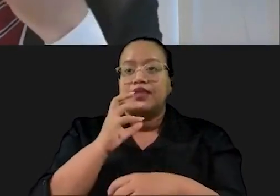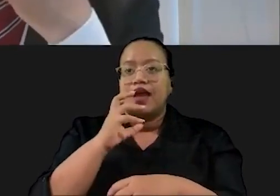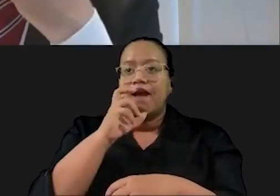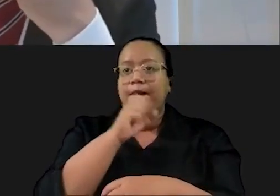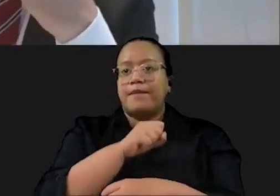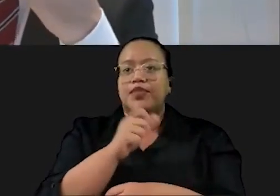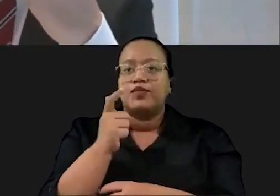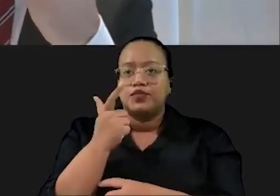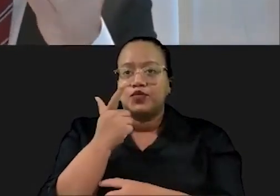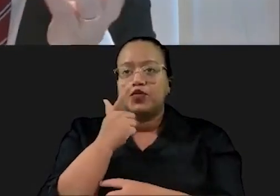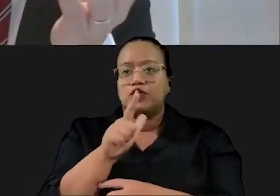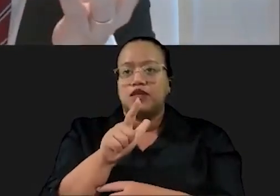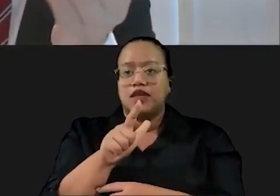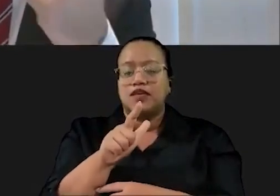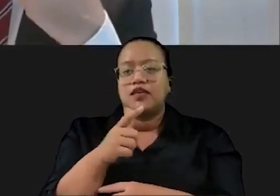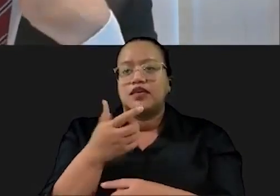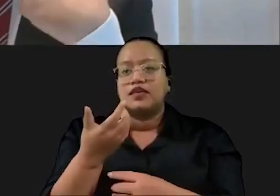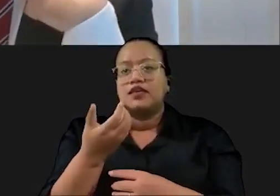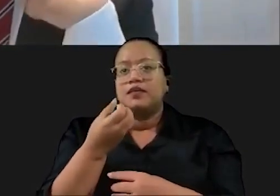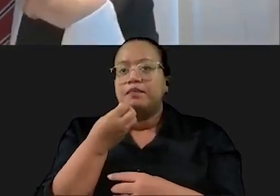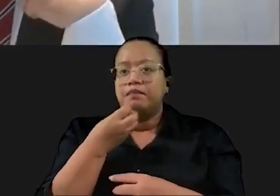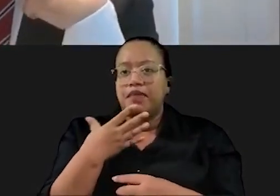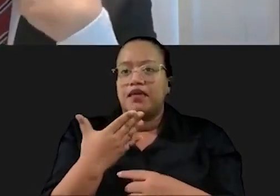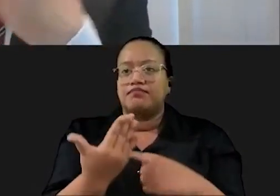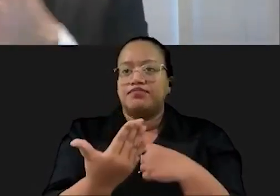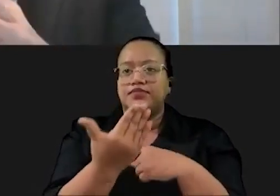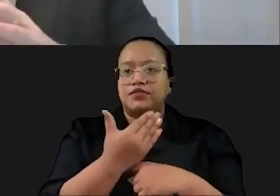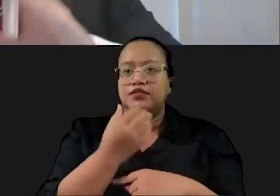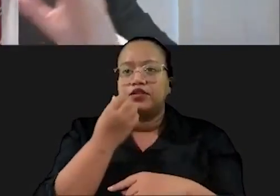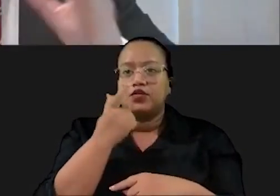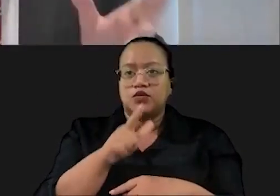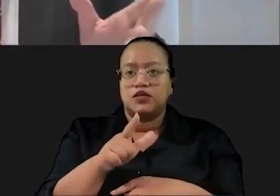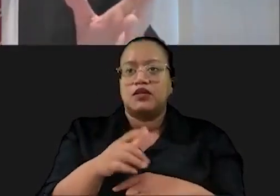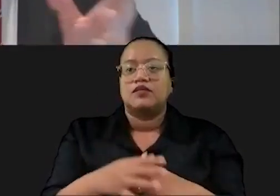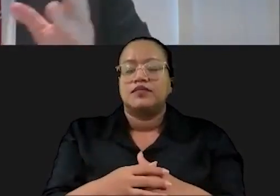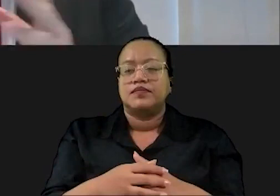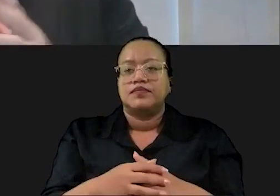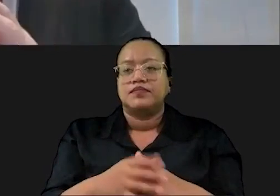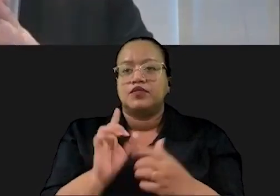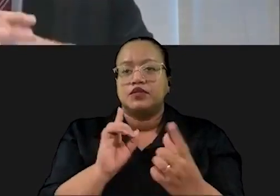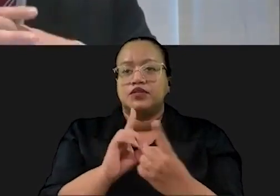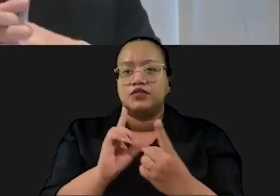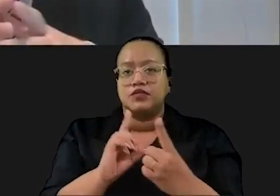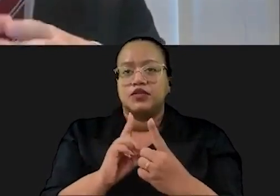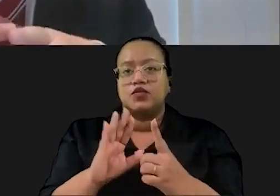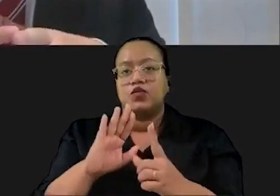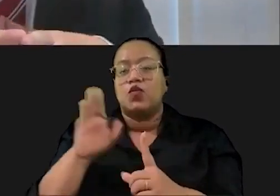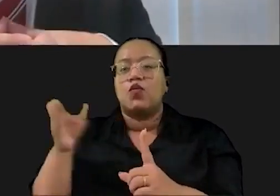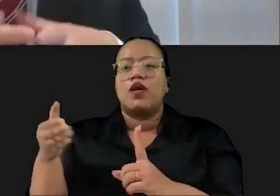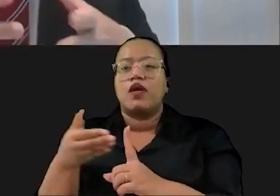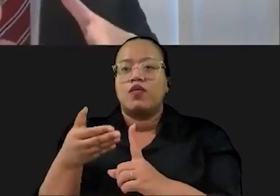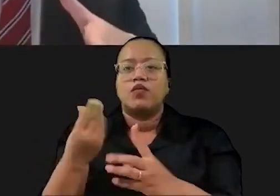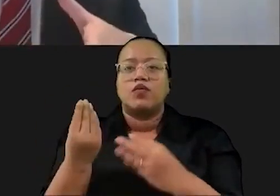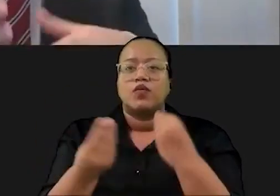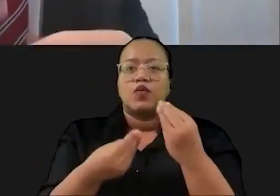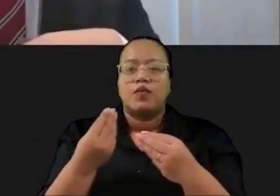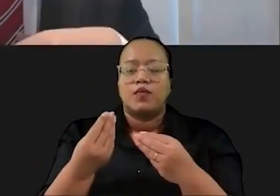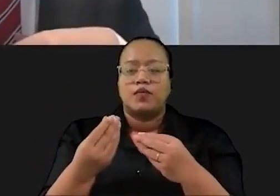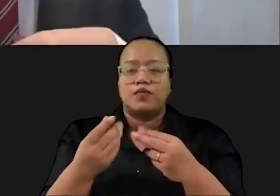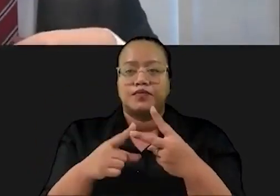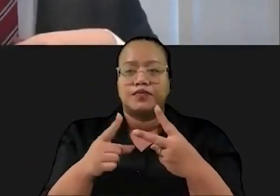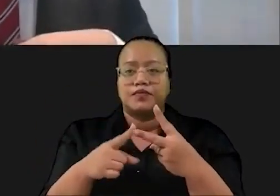receber a sua prestação. O réu permite que ele estruture, monte uma organização administrativa mais